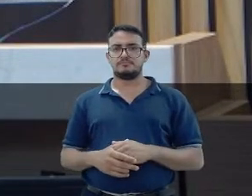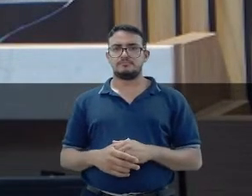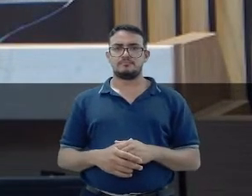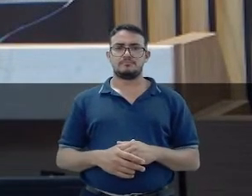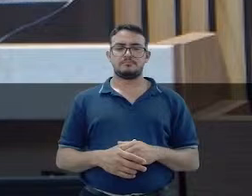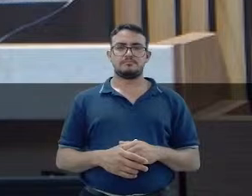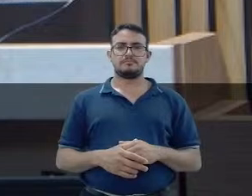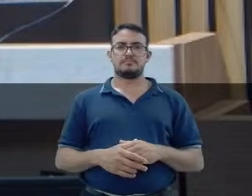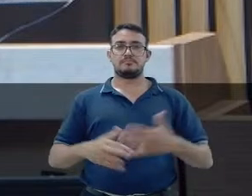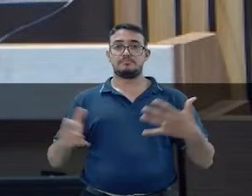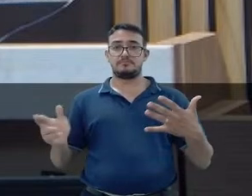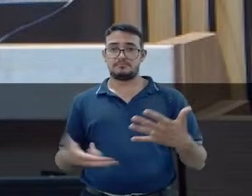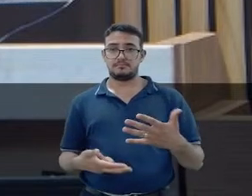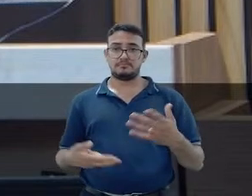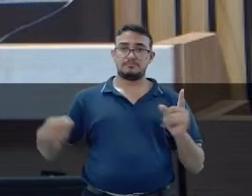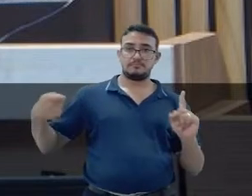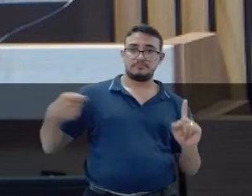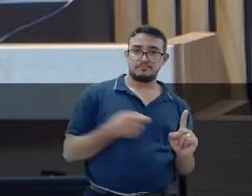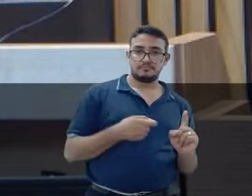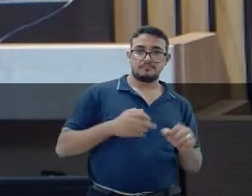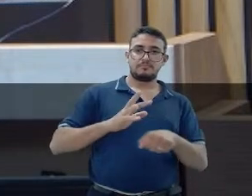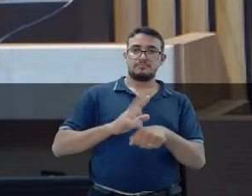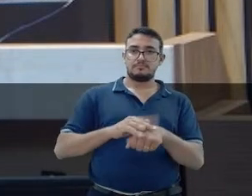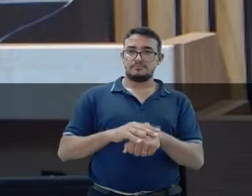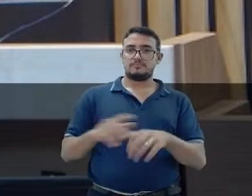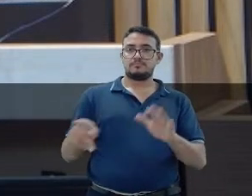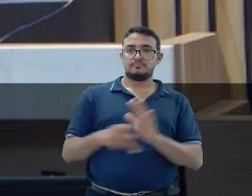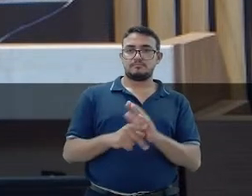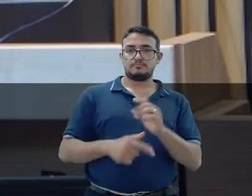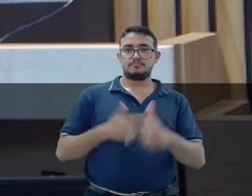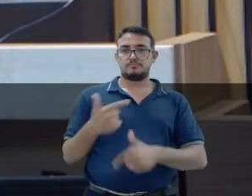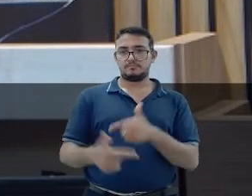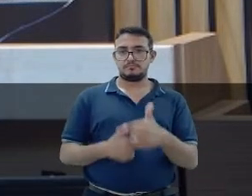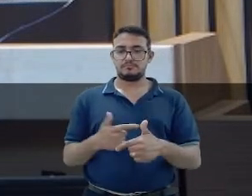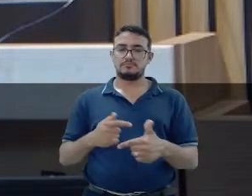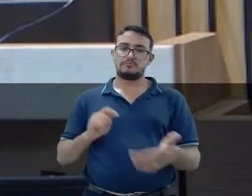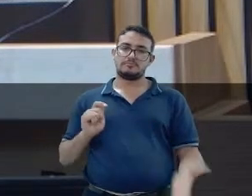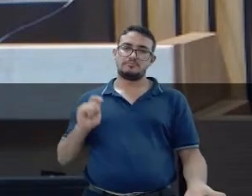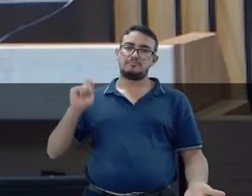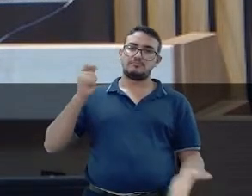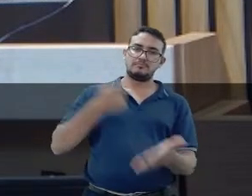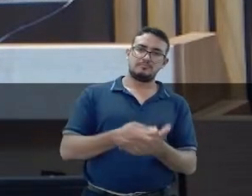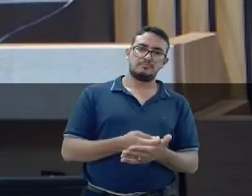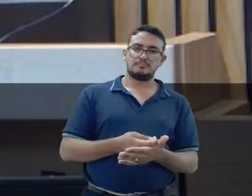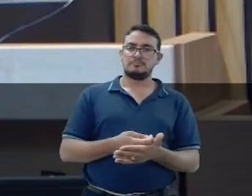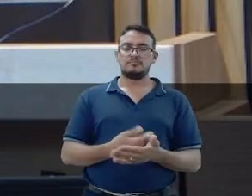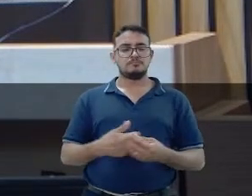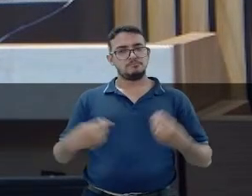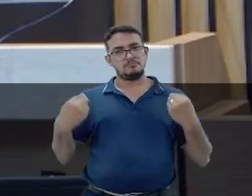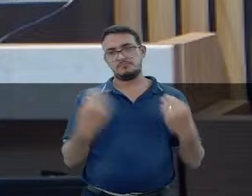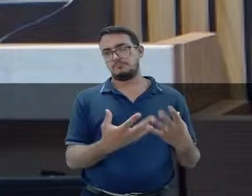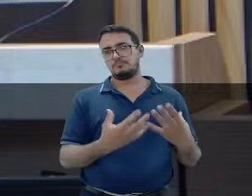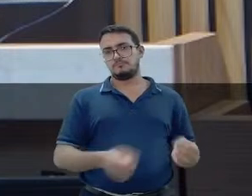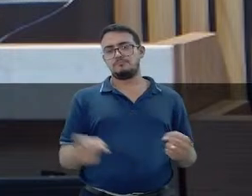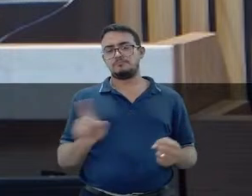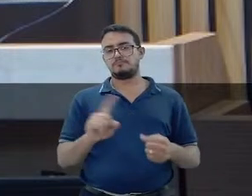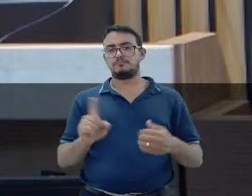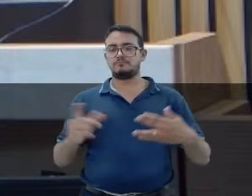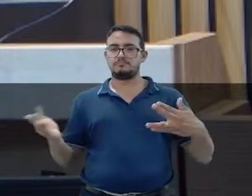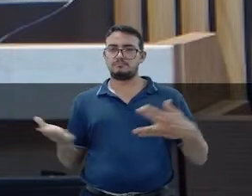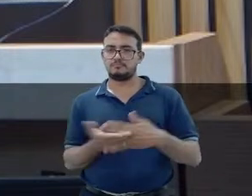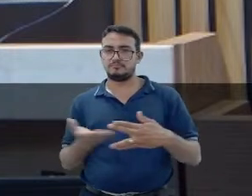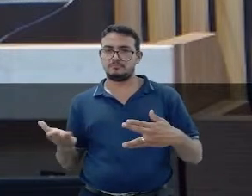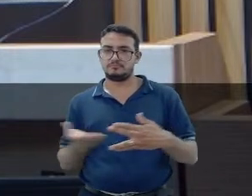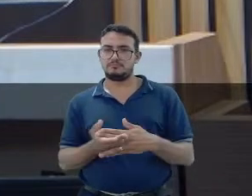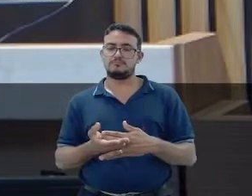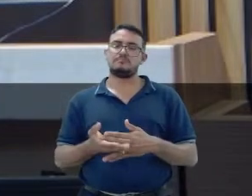do reclamante. Doença ocupacional, indenização. Eu nego provimento. Intervalo